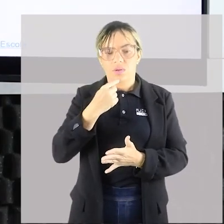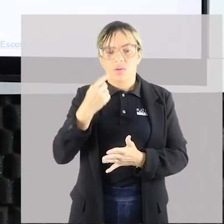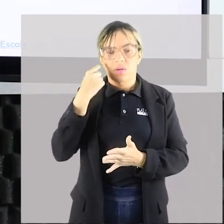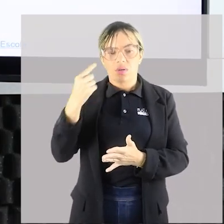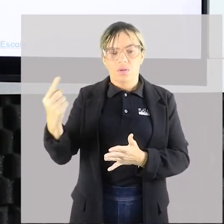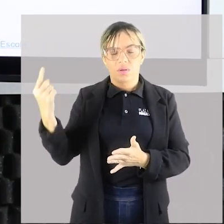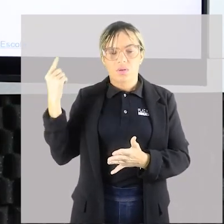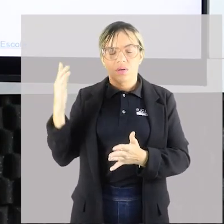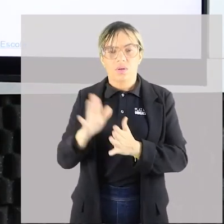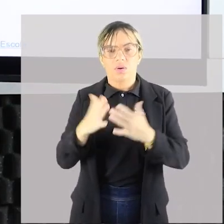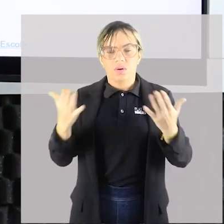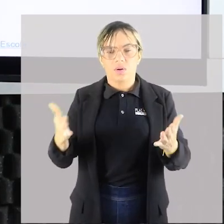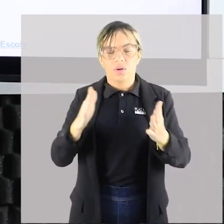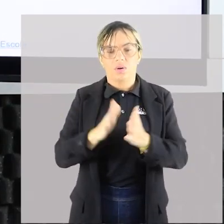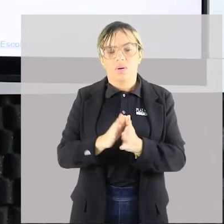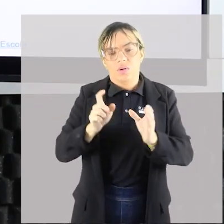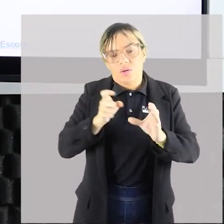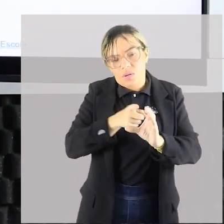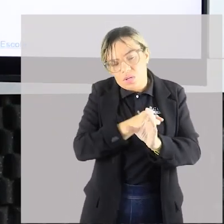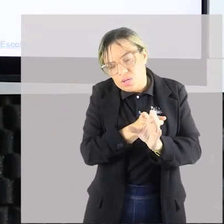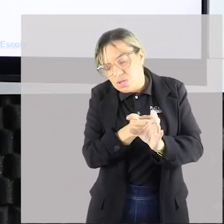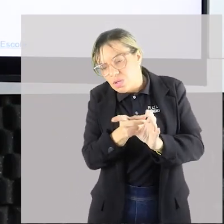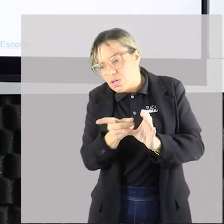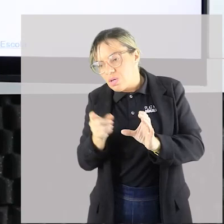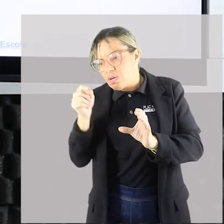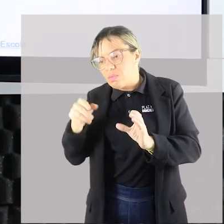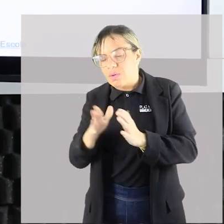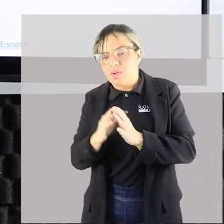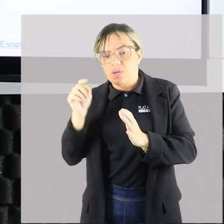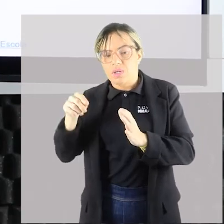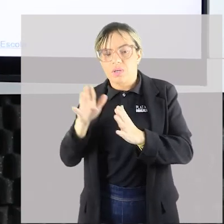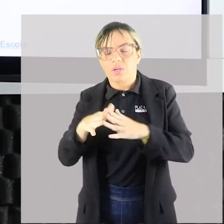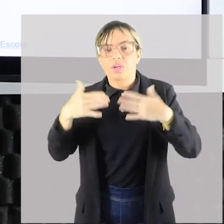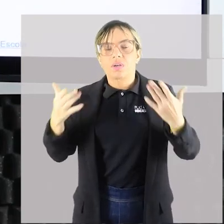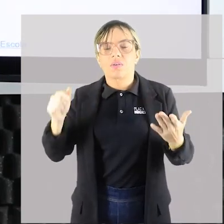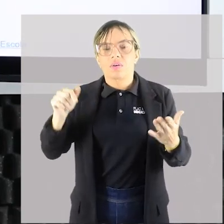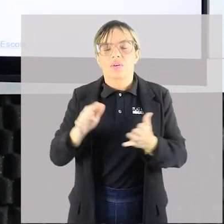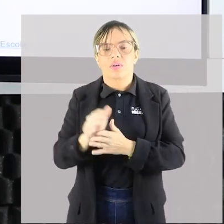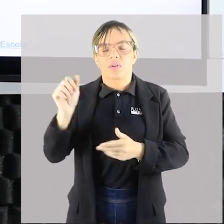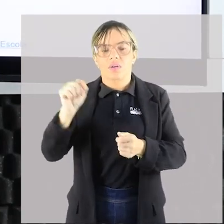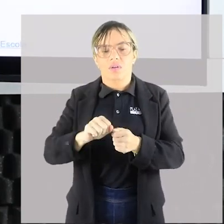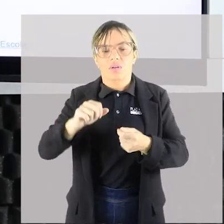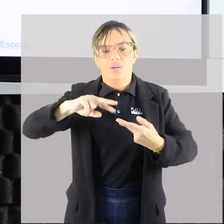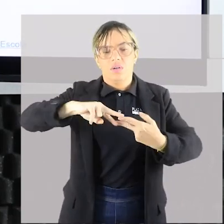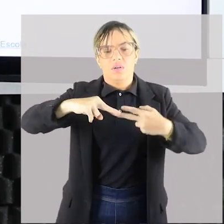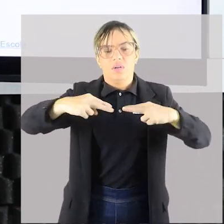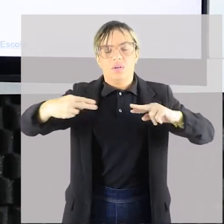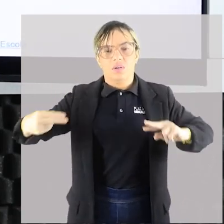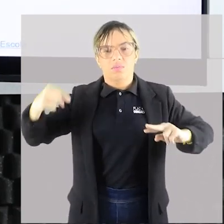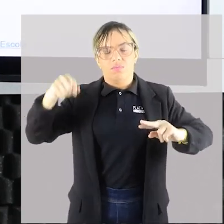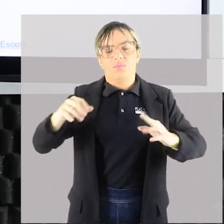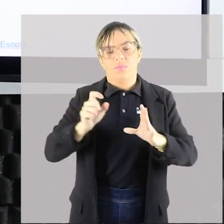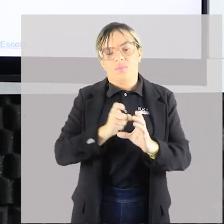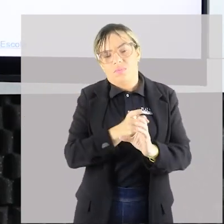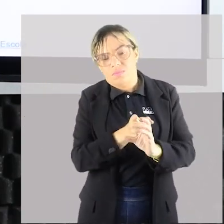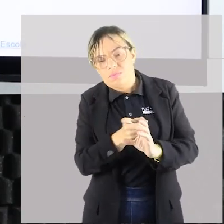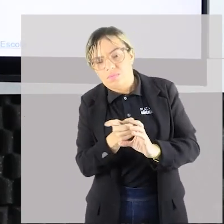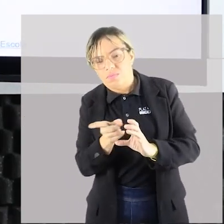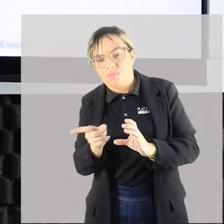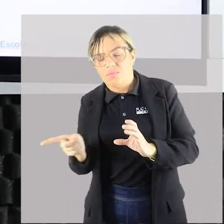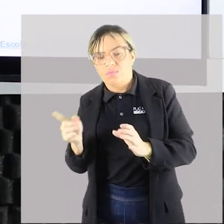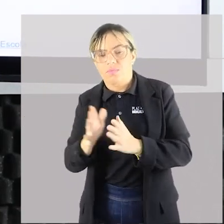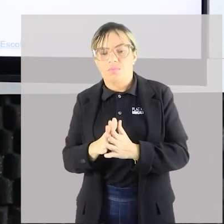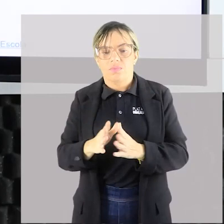então, ela serve como um canal de passagem. E aí, quem vai passar? O material genético dessa bactéria. Existe